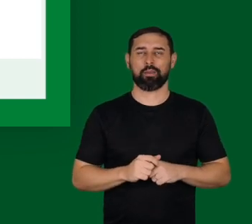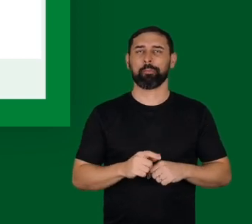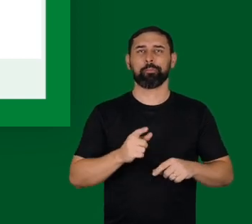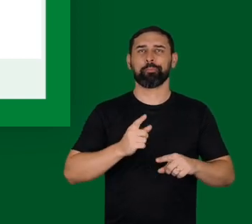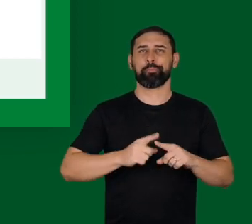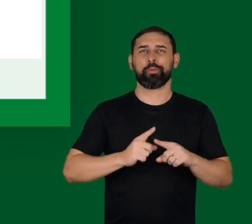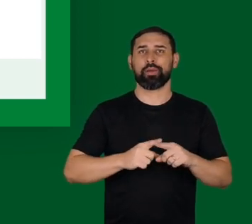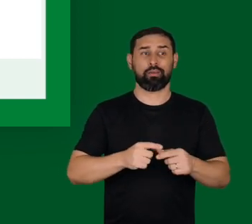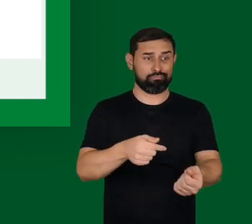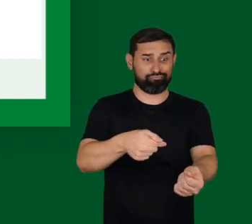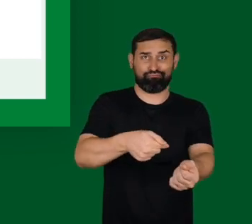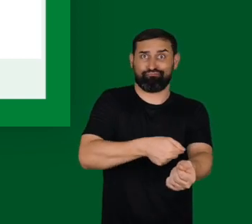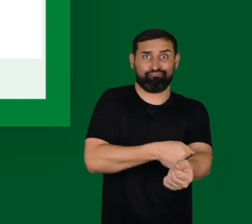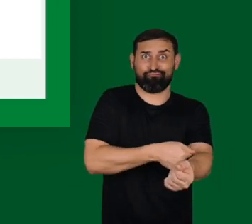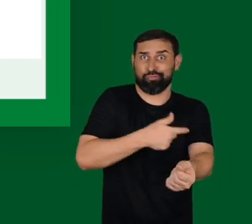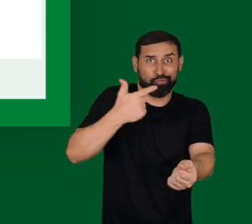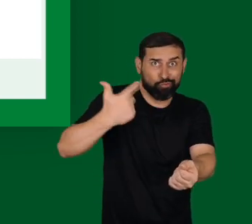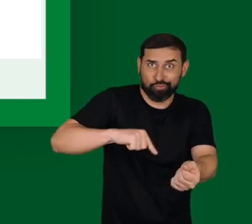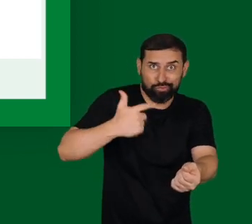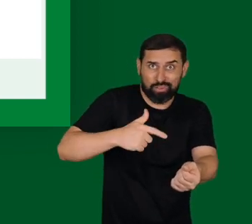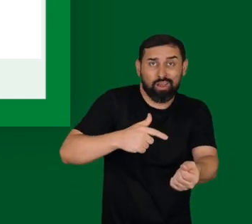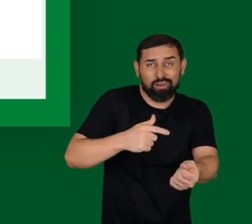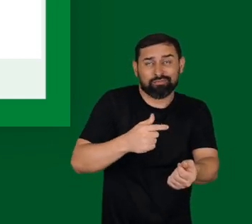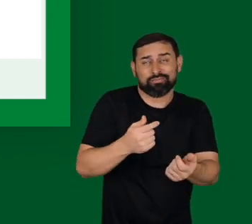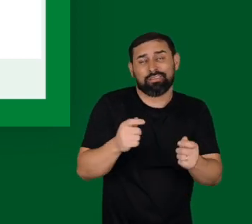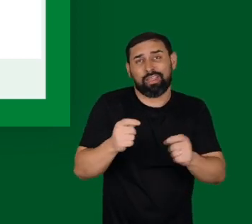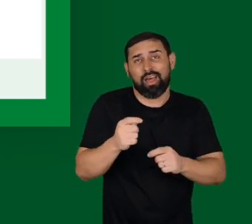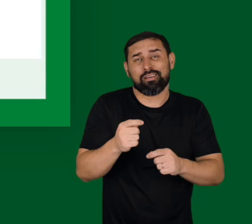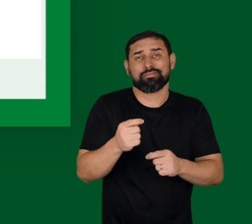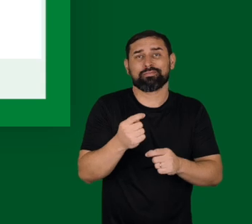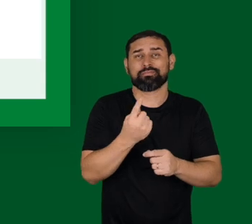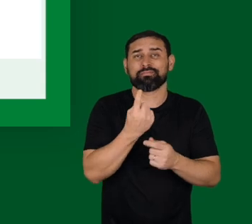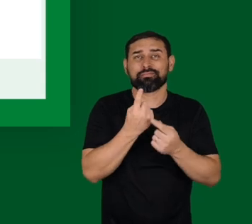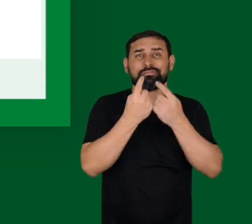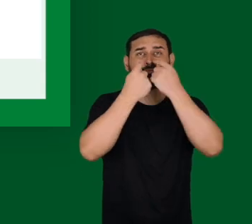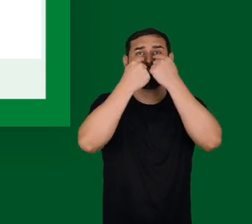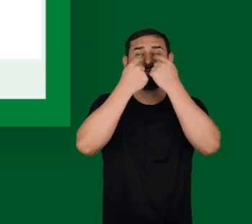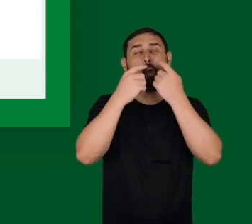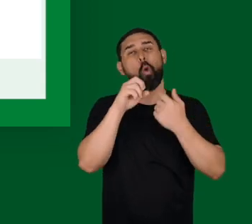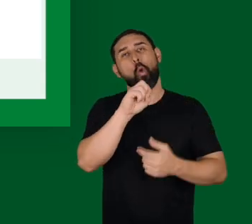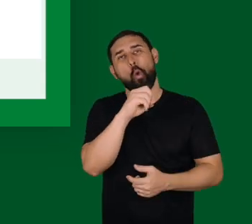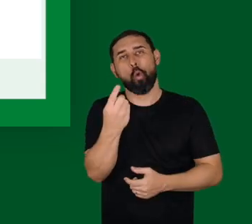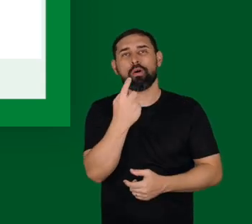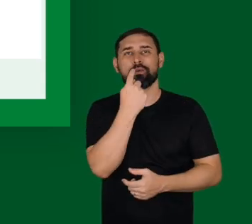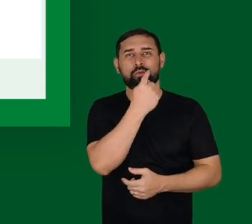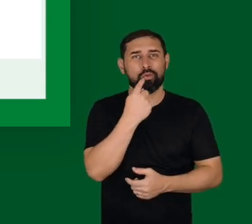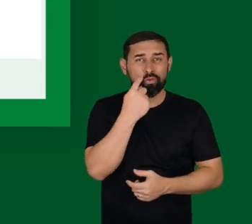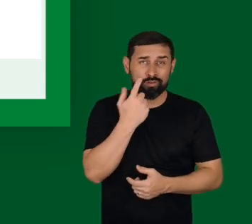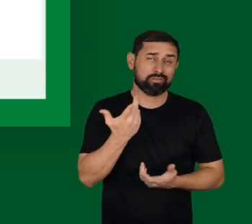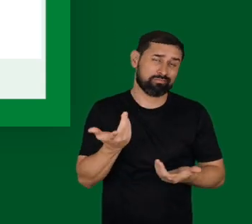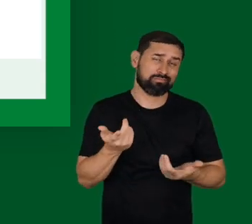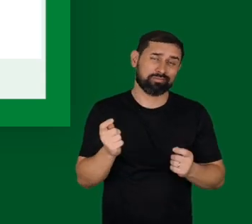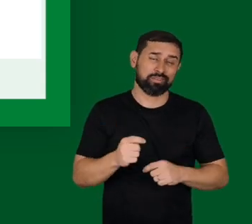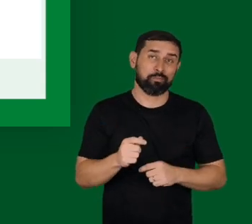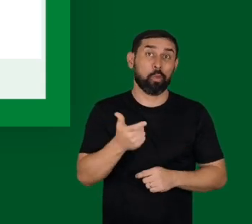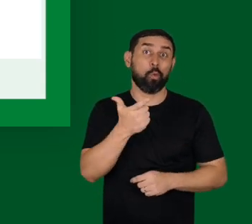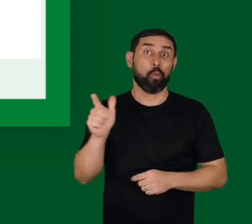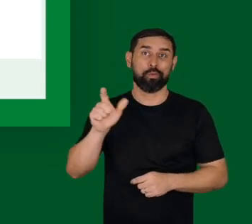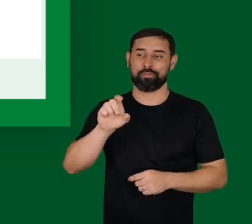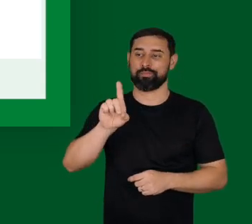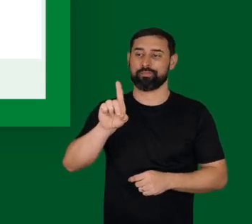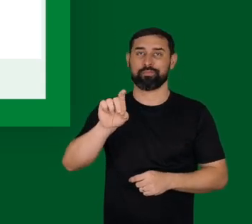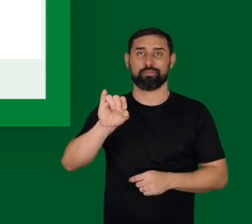crianças maiores e adolescentes, tá? Se a criança faz uso de anticonvulsivante e se o seu serviço